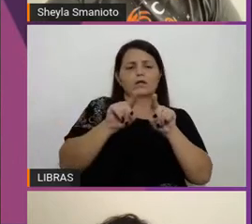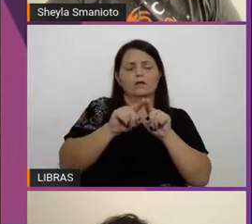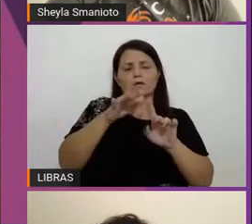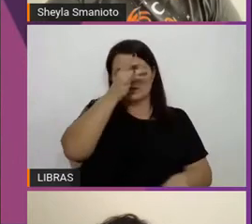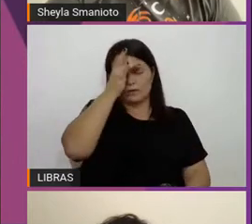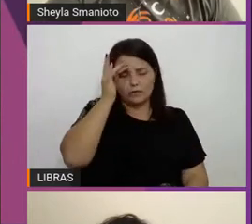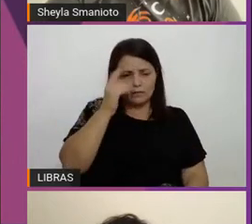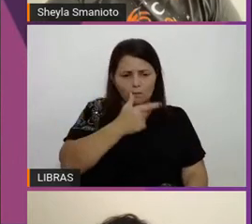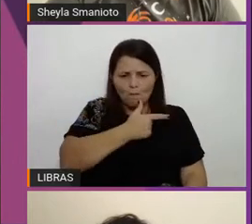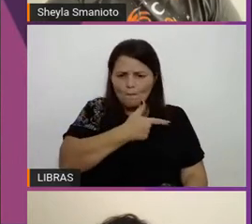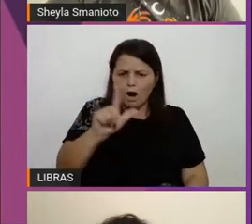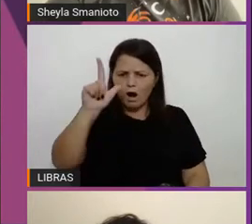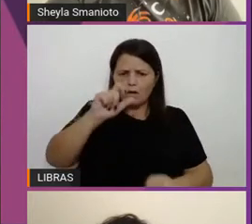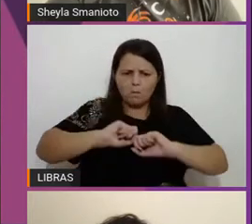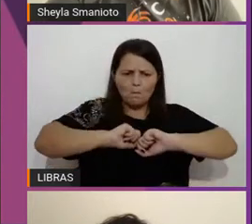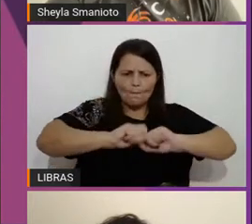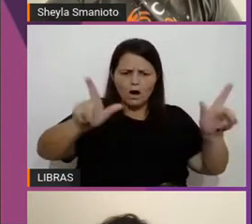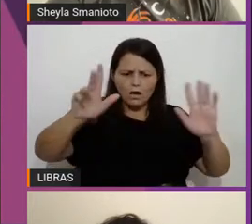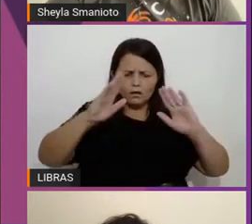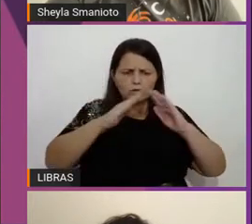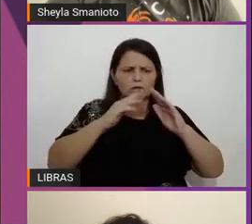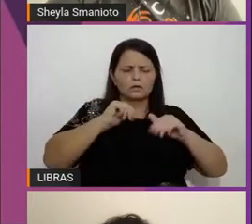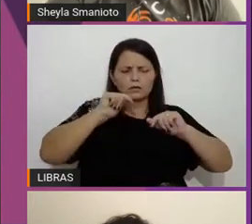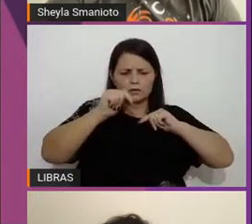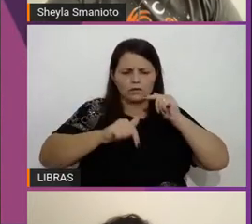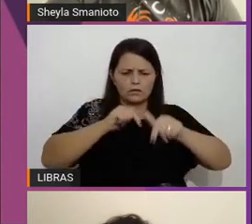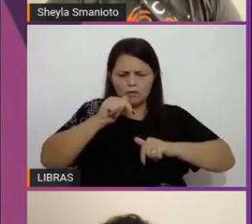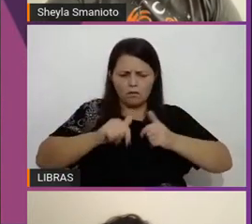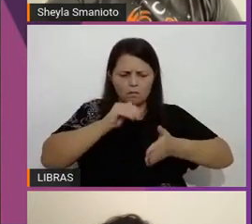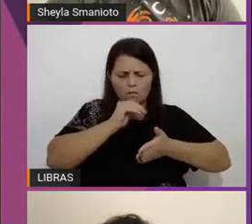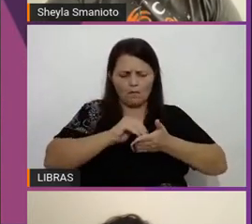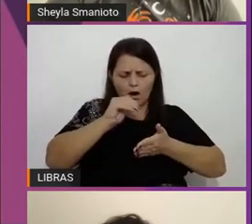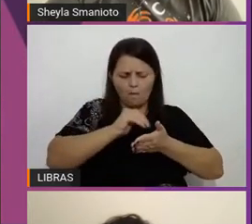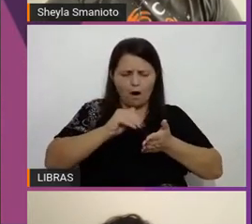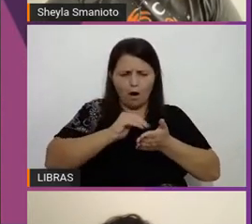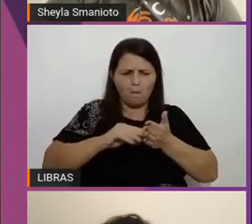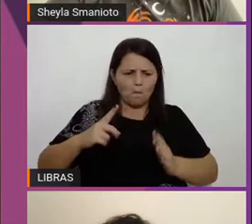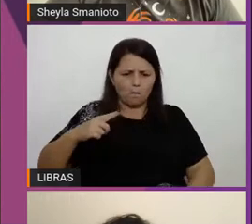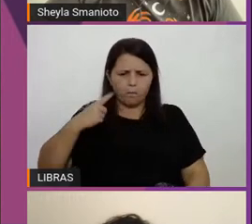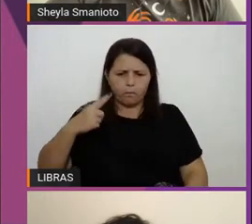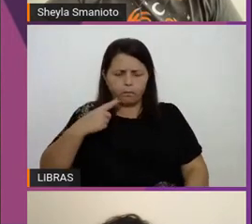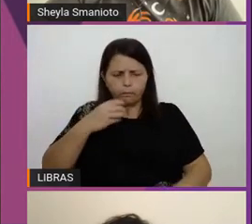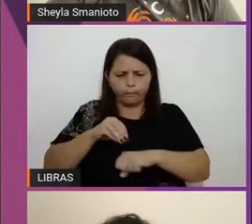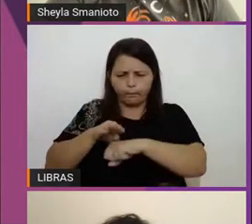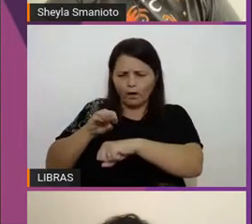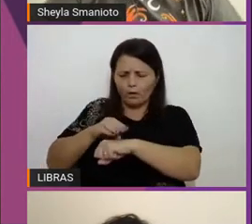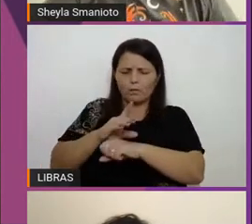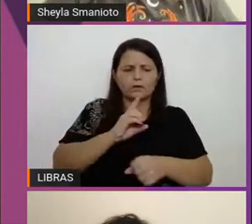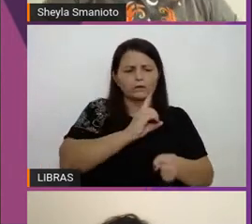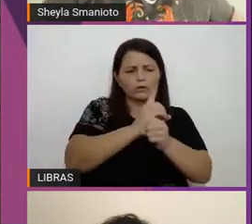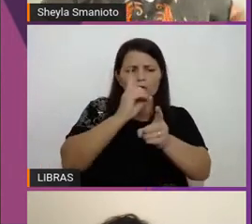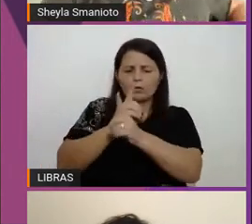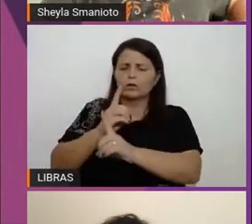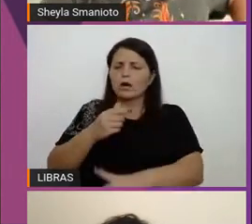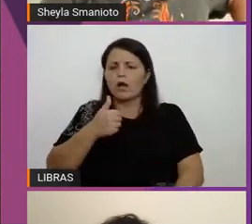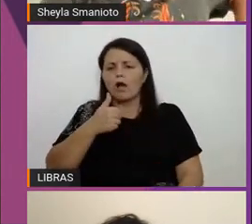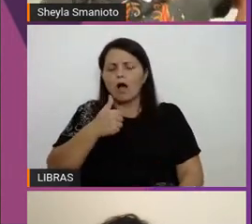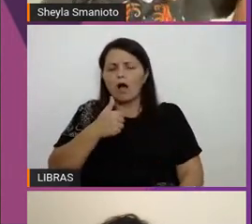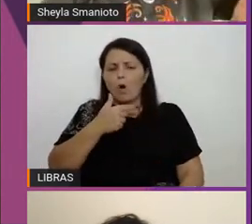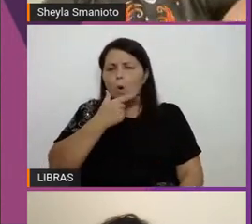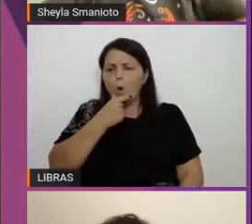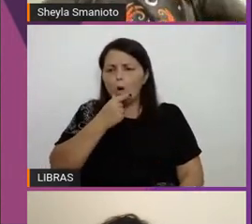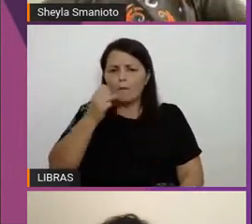sem-teto em seu trabalho e o território de advocacia consegue orientações para encontrar o assassino do pai e